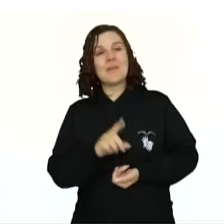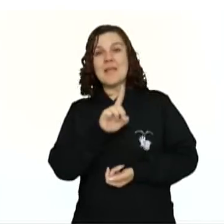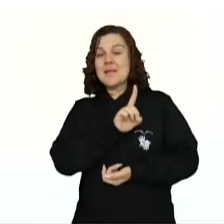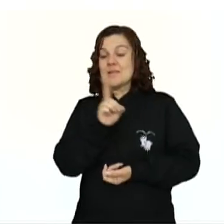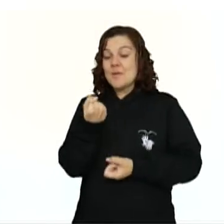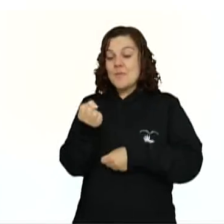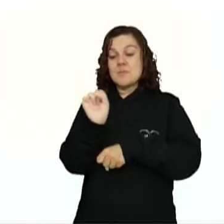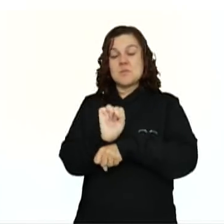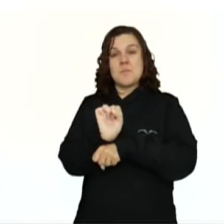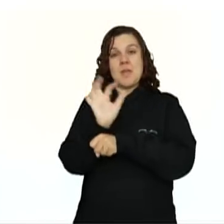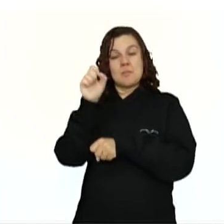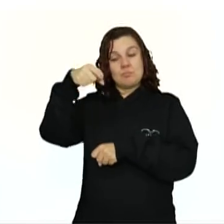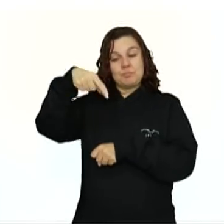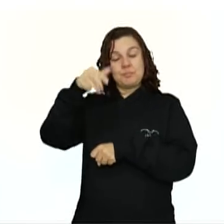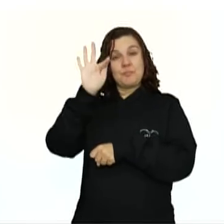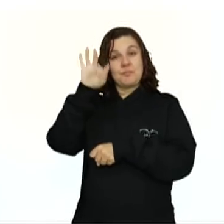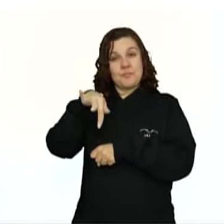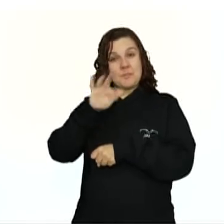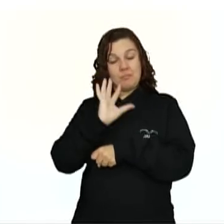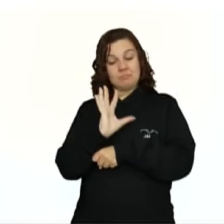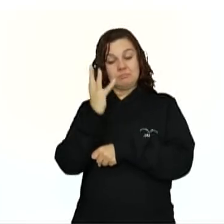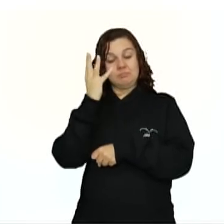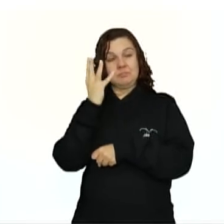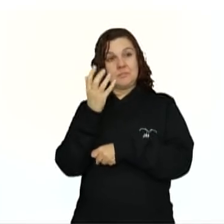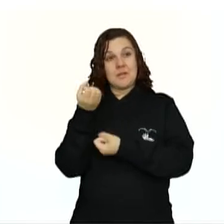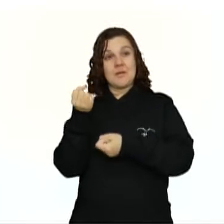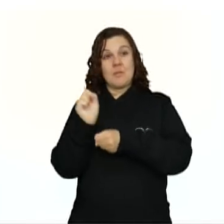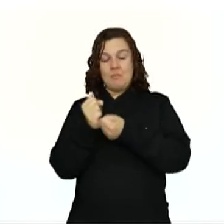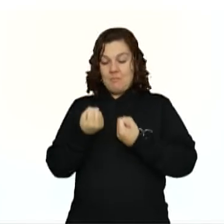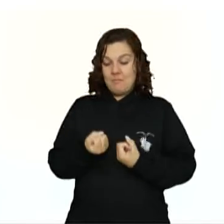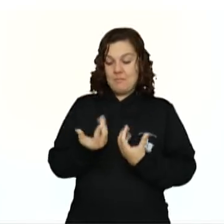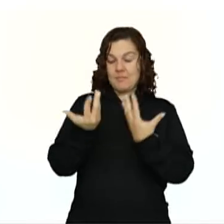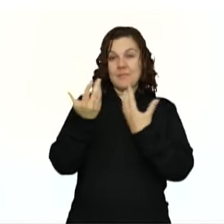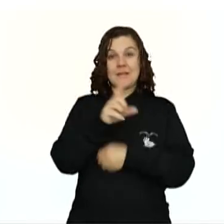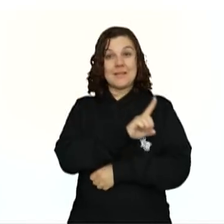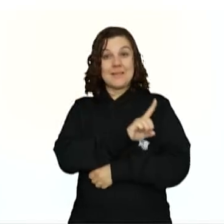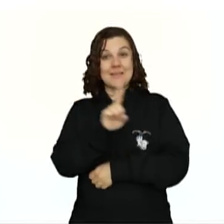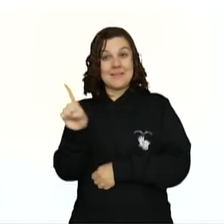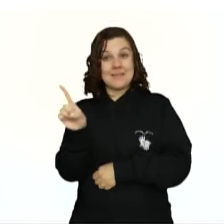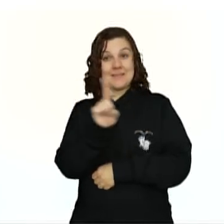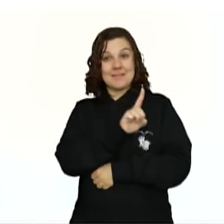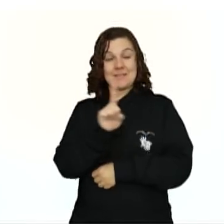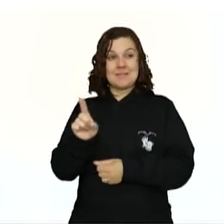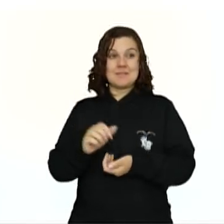Não espere a gota d'água para agir. Expressa a circunstância de